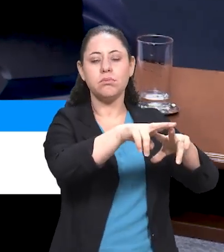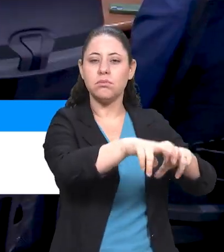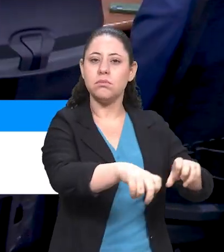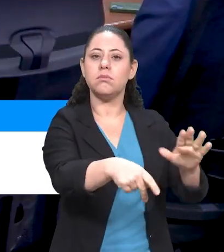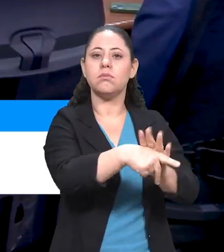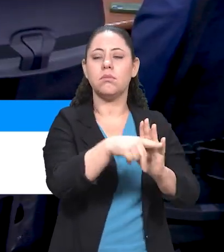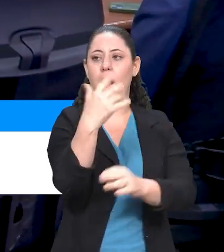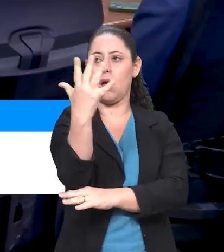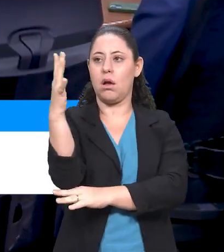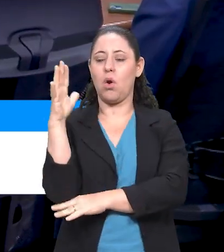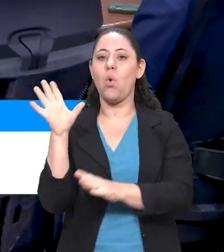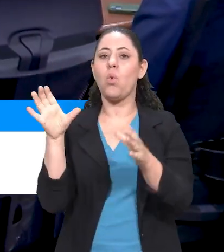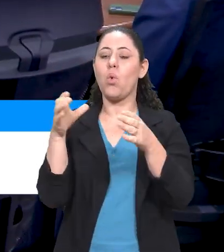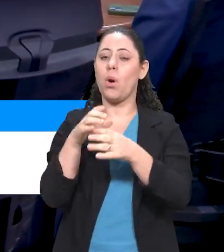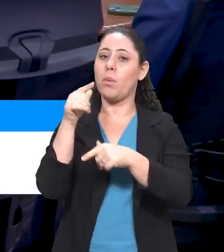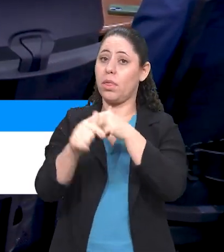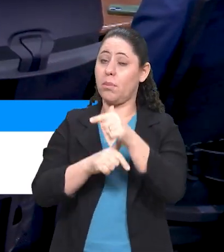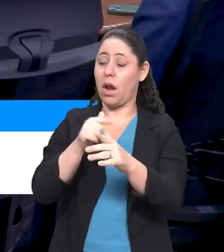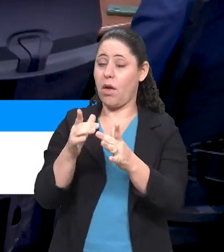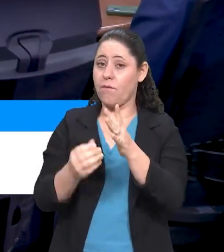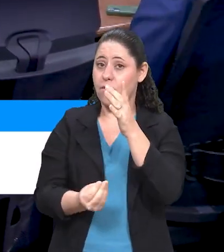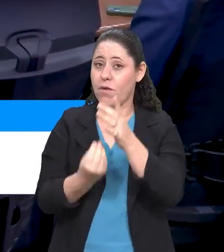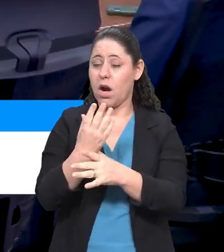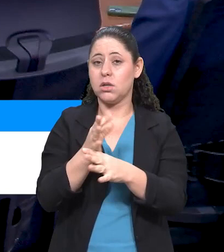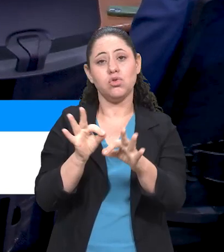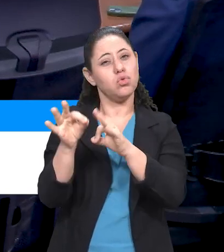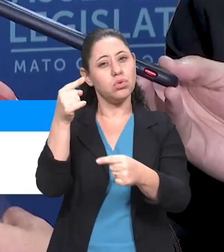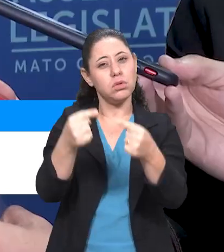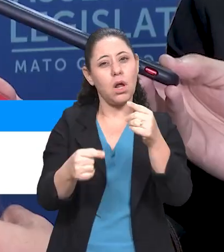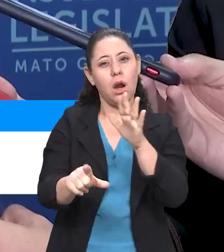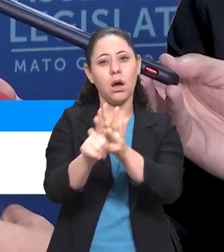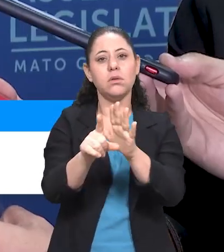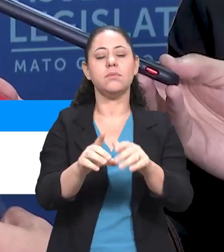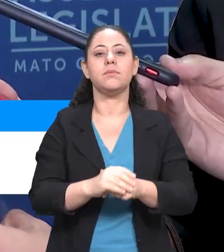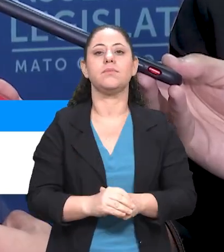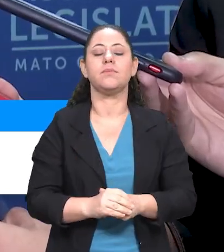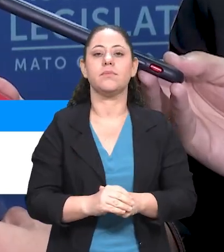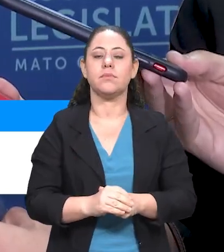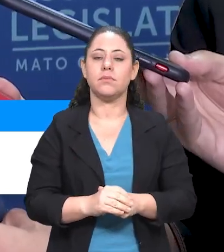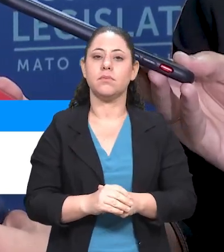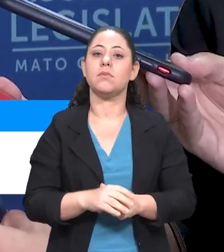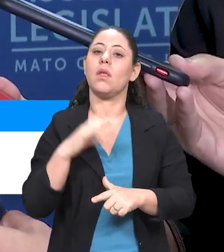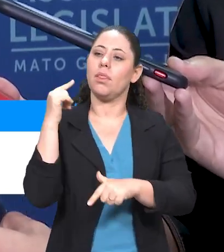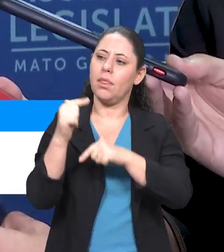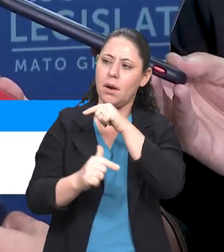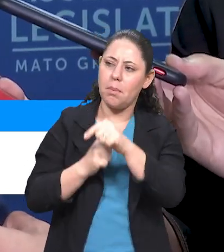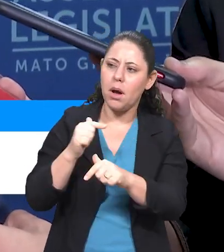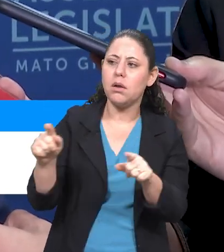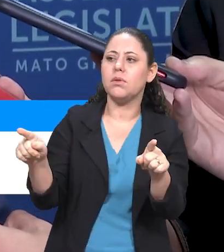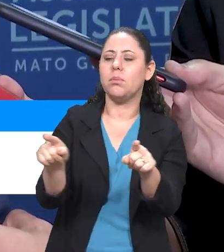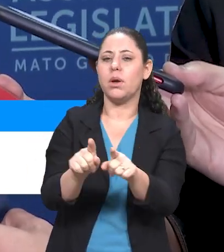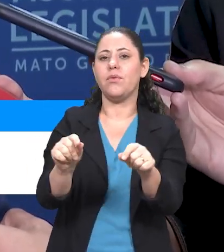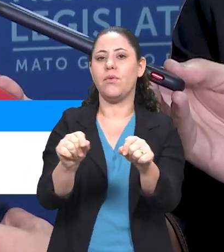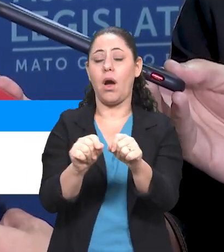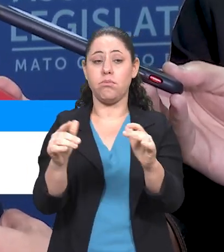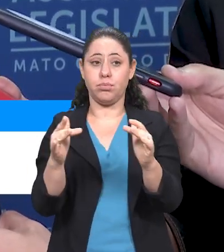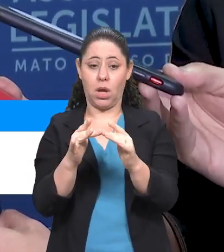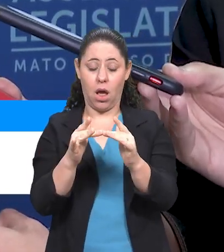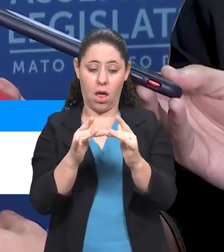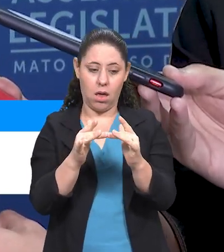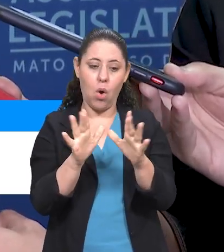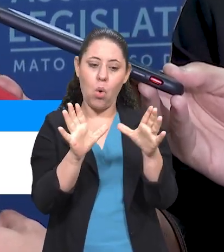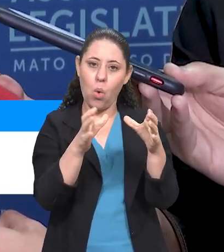ambiente por meio de um grupo de trabalho formado para debater a lei Força Tarefa que foi tocada com uma